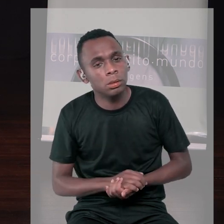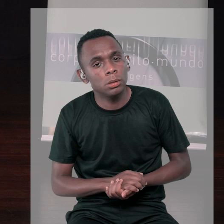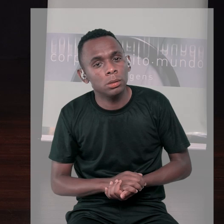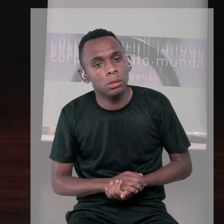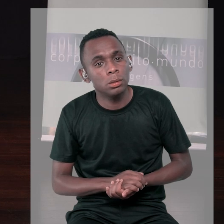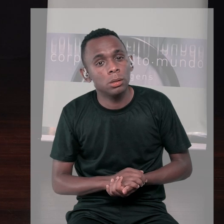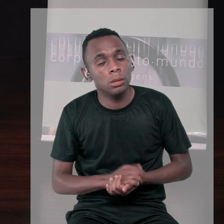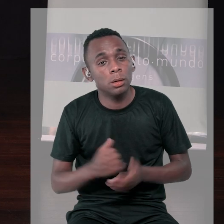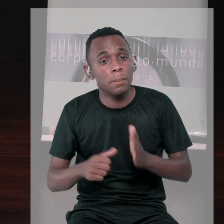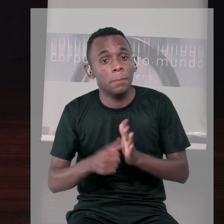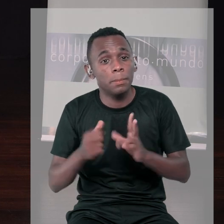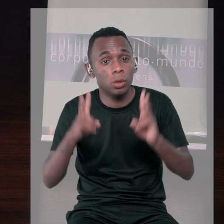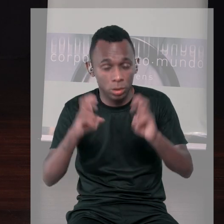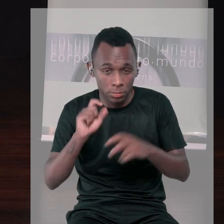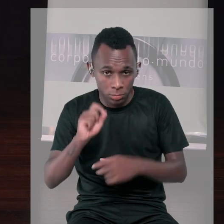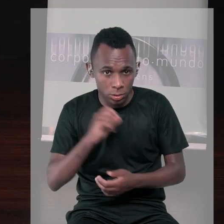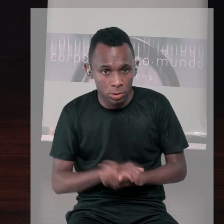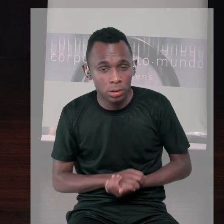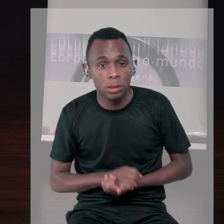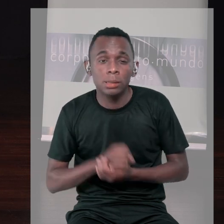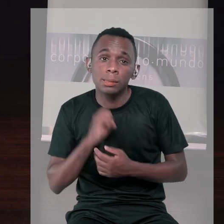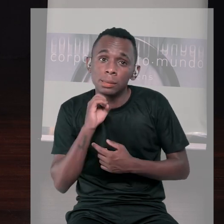seguinte: se eu fosse, né, fazer,